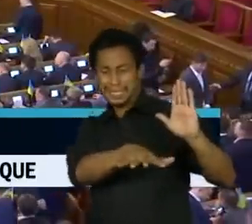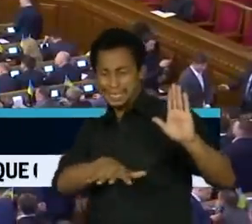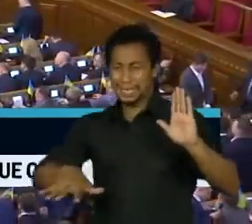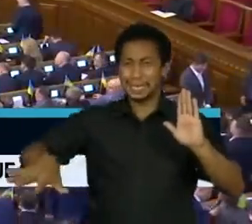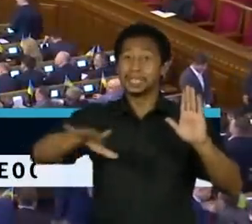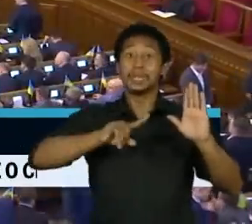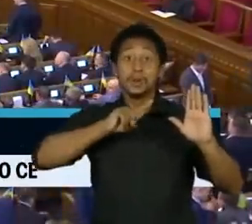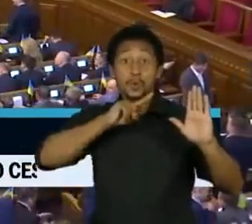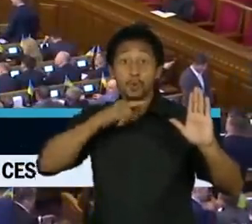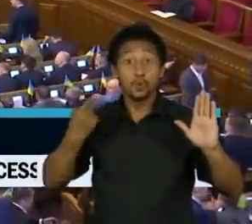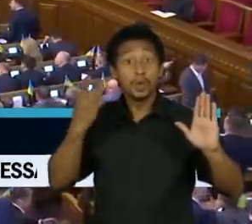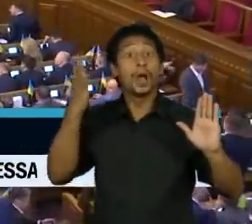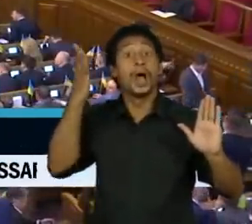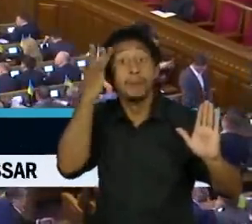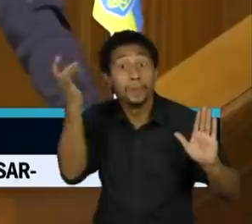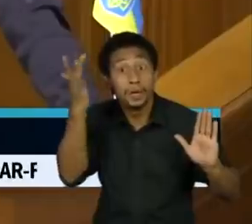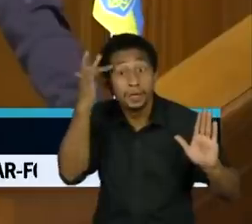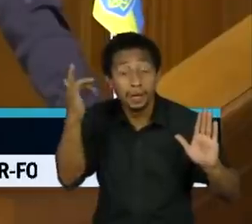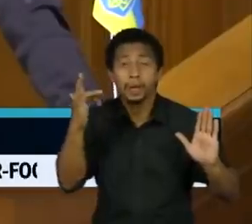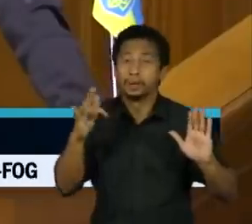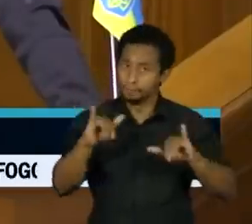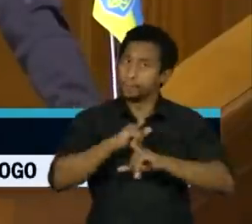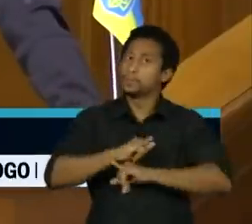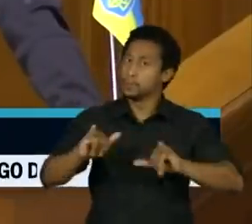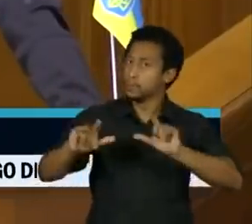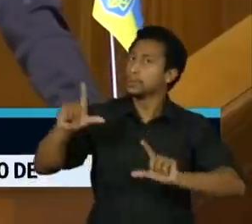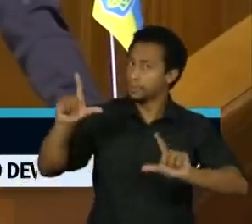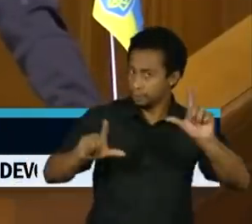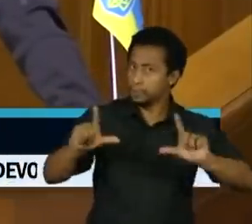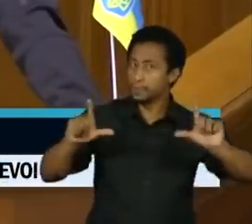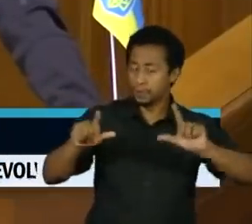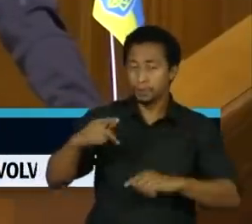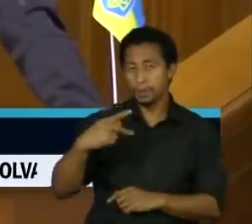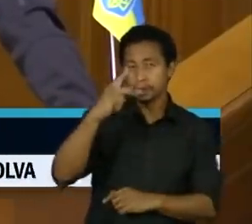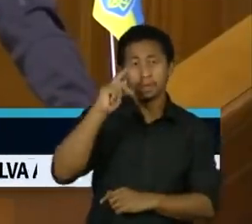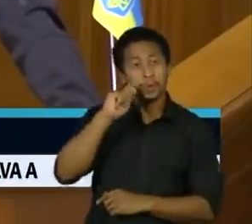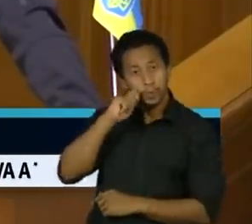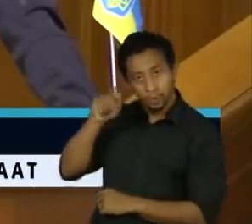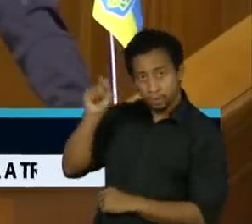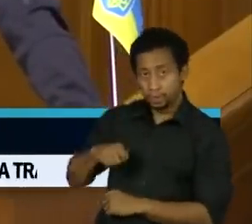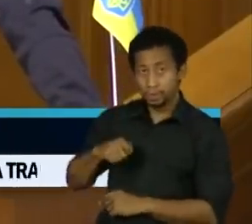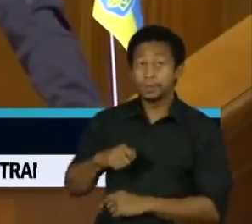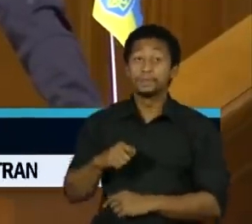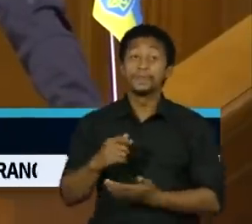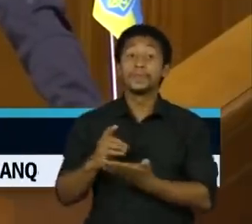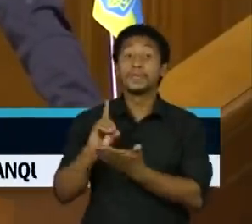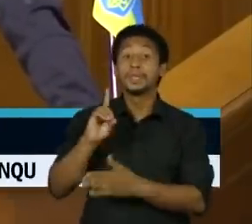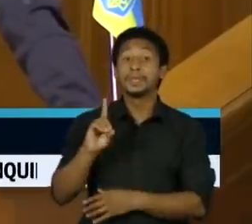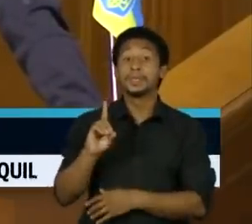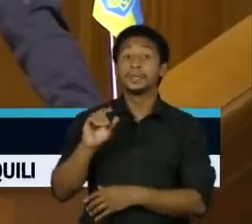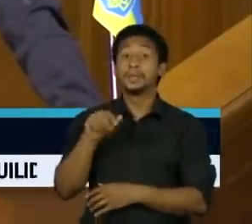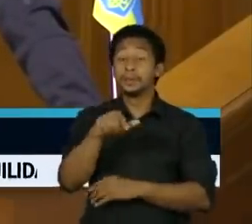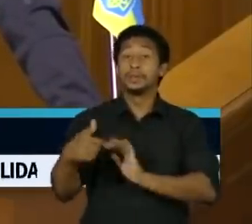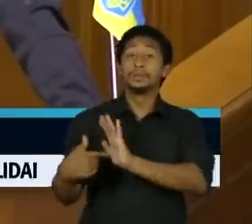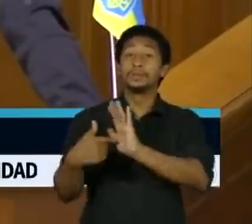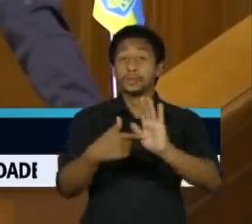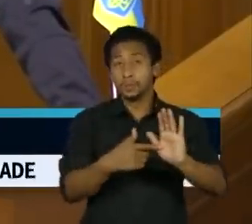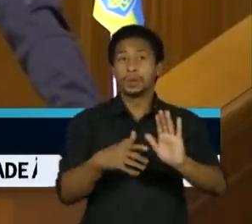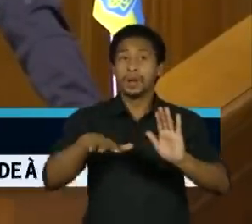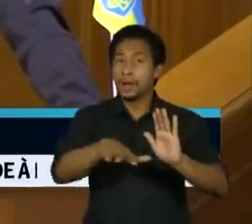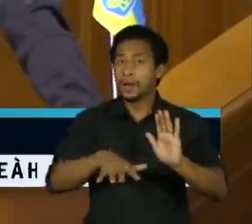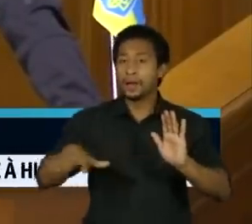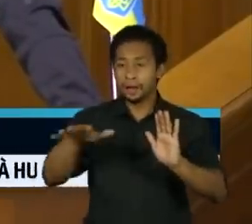A declaração foi dada à Agência Nacional de Notícias da Ucrânia. De acordo com Oleksiy Danilov, a informação foi apurada pelo setor